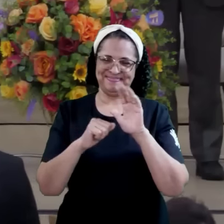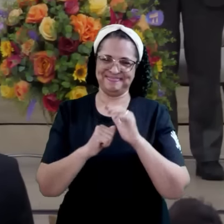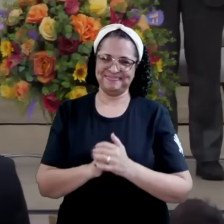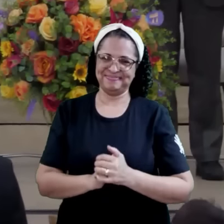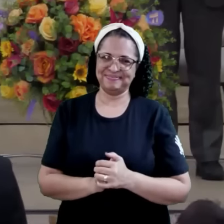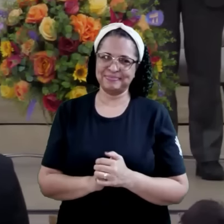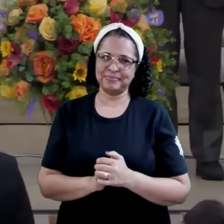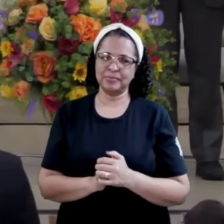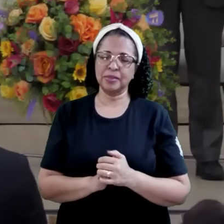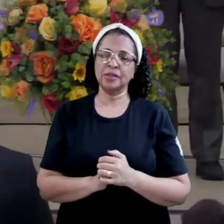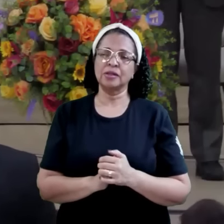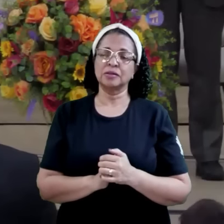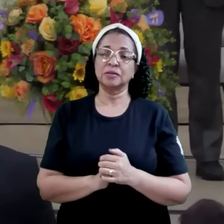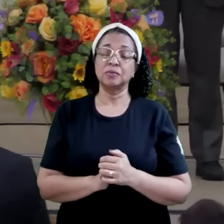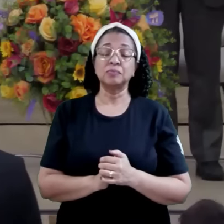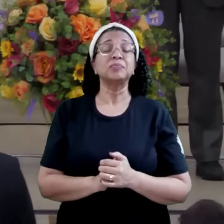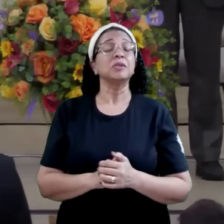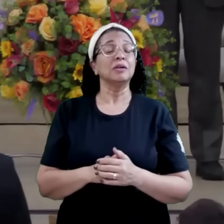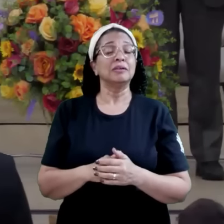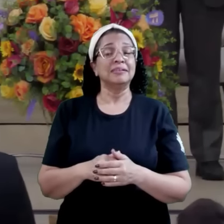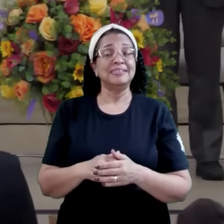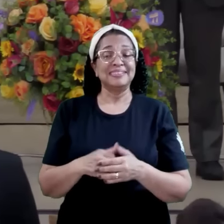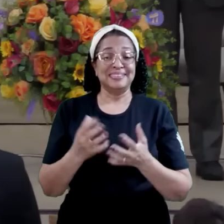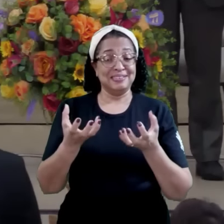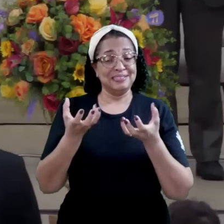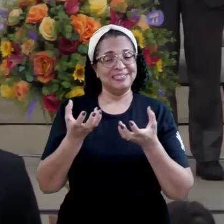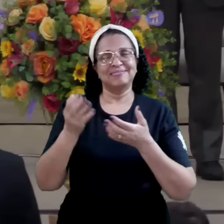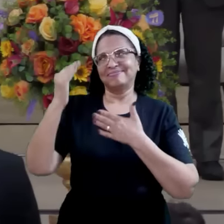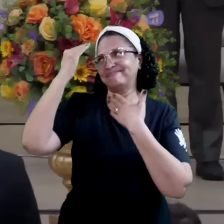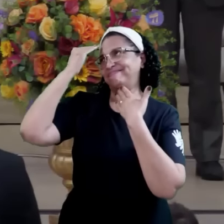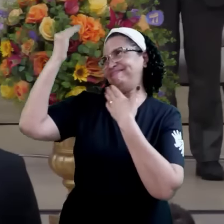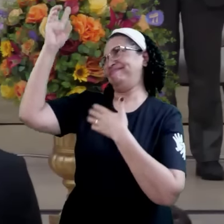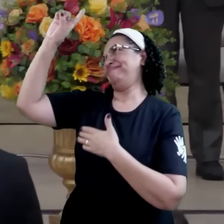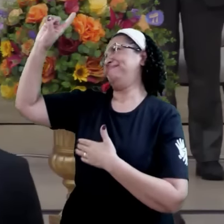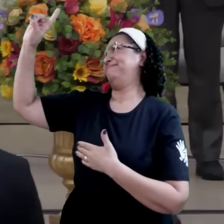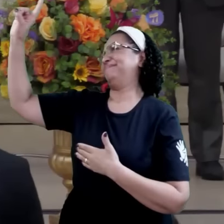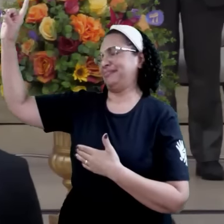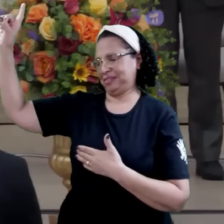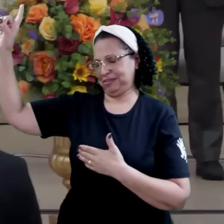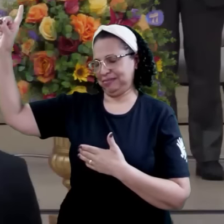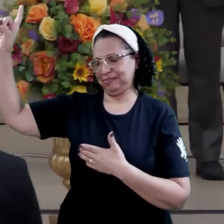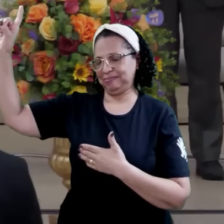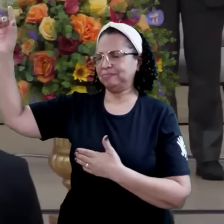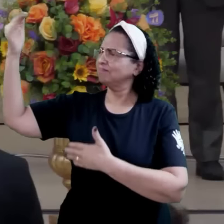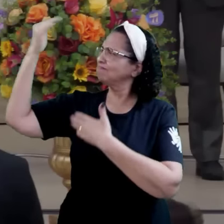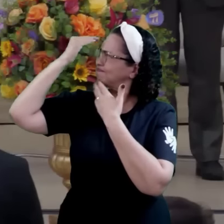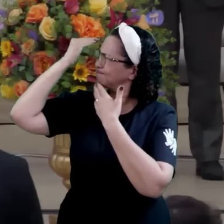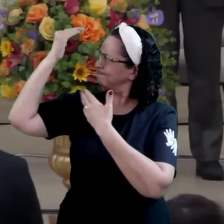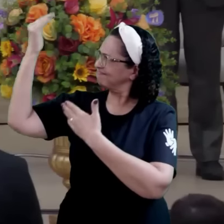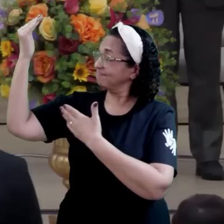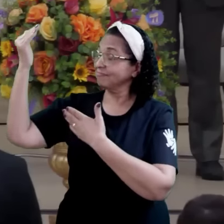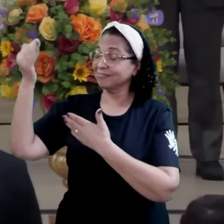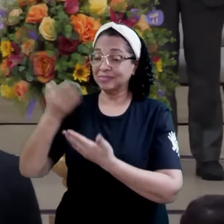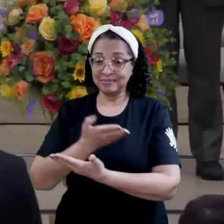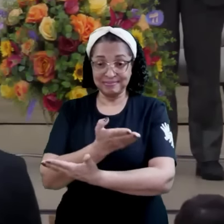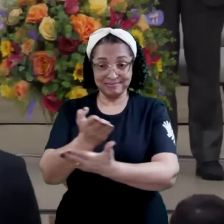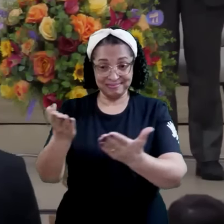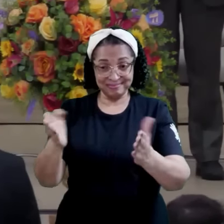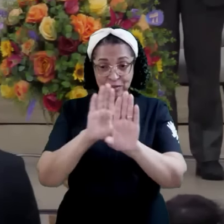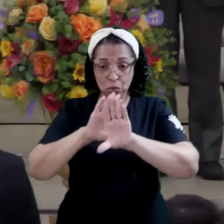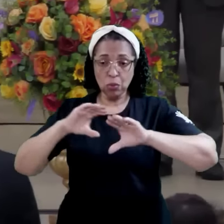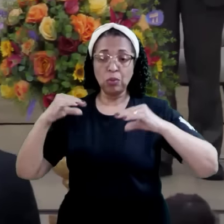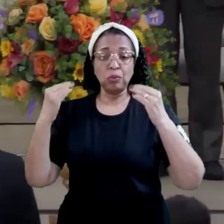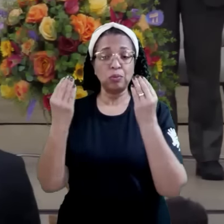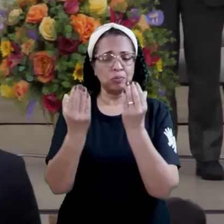aqui registrada uma palavra de gratidão a Deus pelo privilégio de poder estarmos aqui nesta noite reunidos para louvarmos o